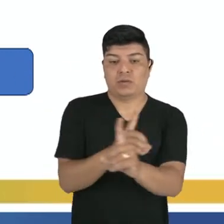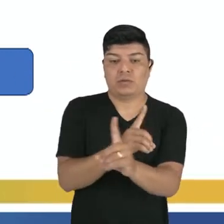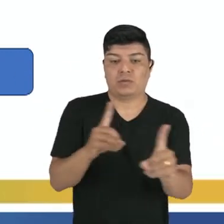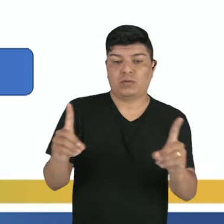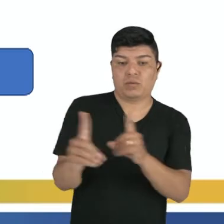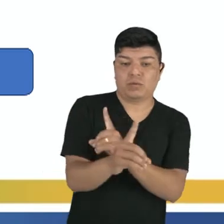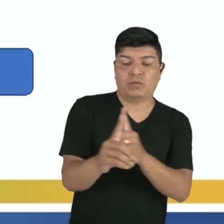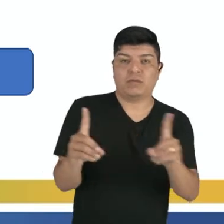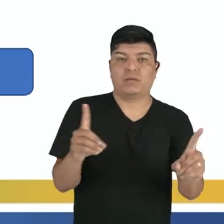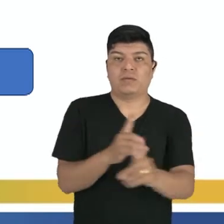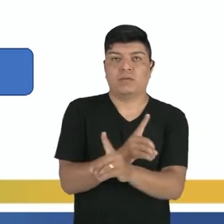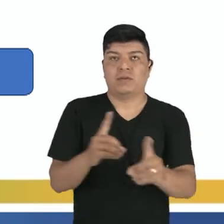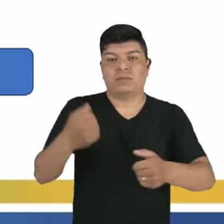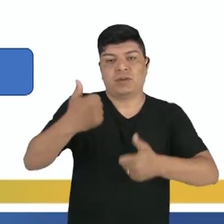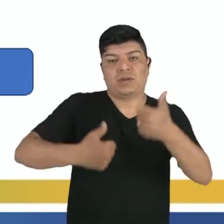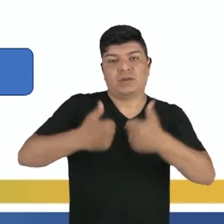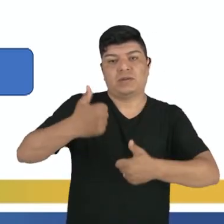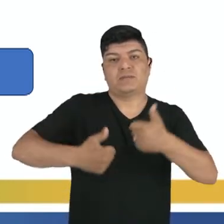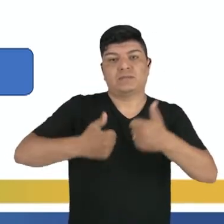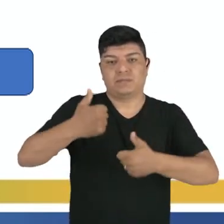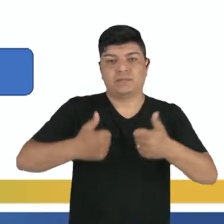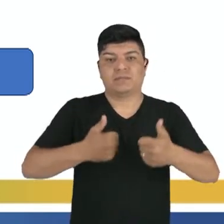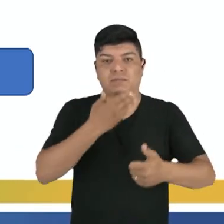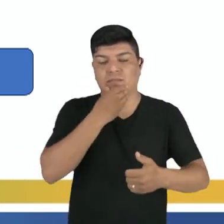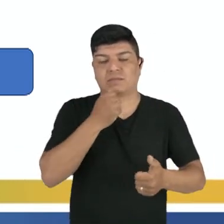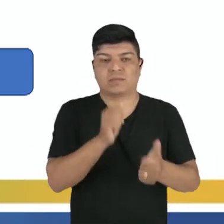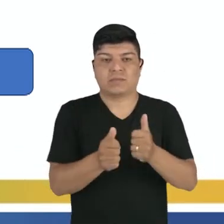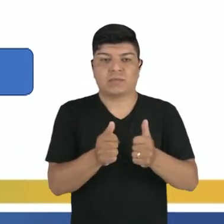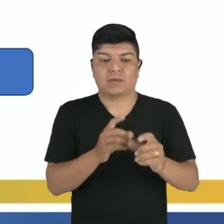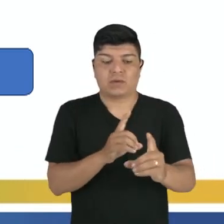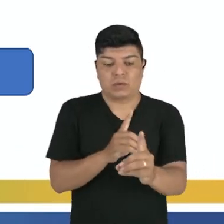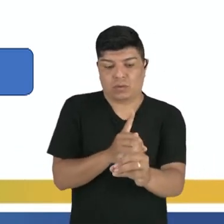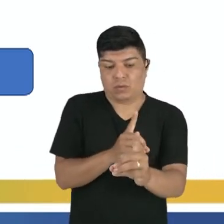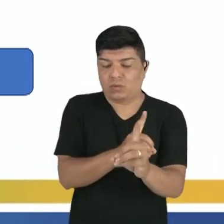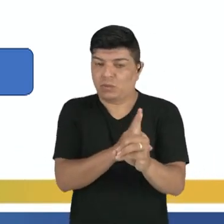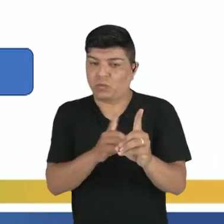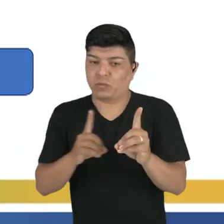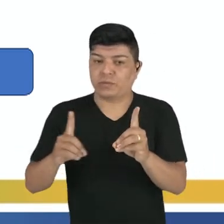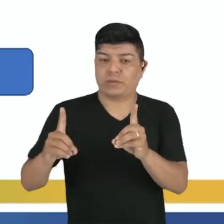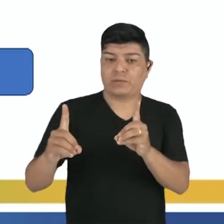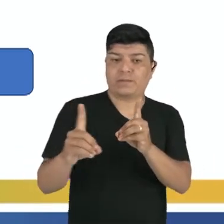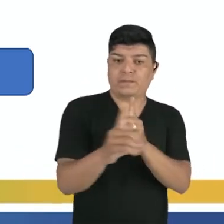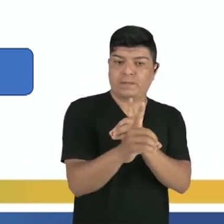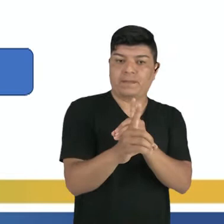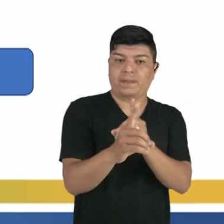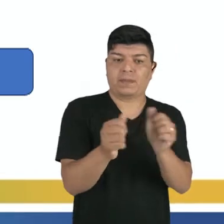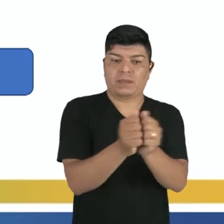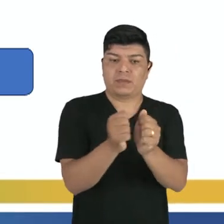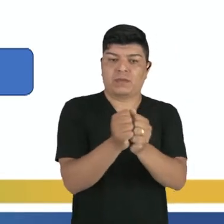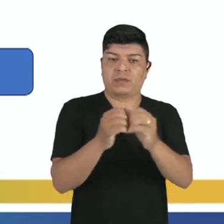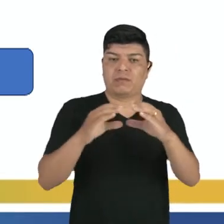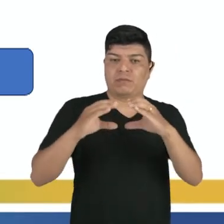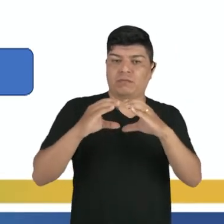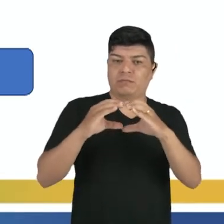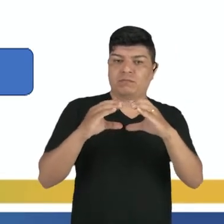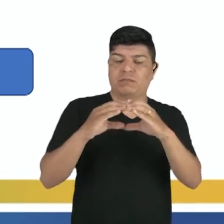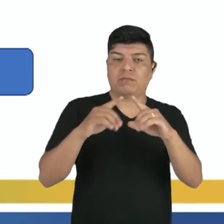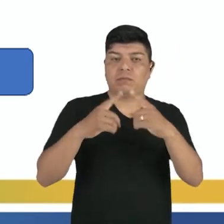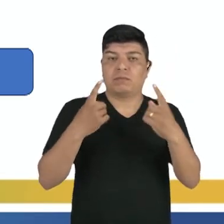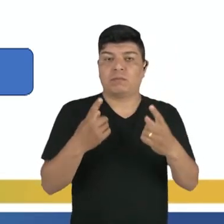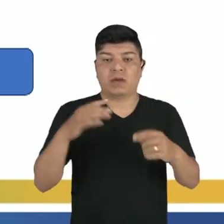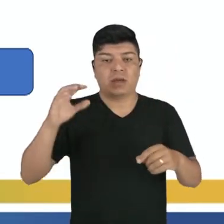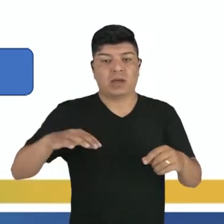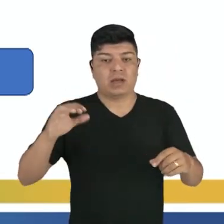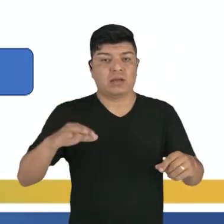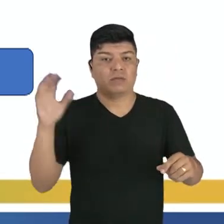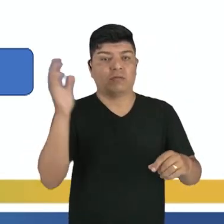no futebol drible né o jogador ele tem a função de passar pelo adversário com a posse de bola né ali já